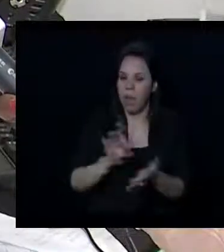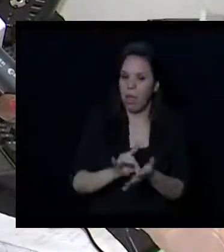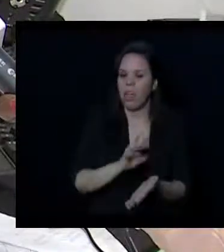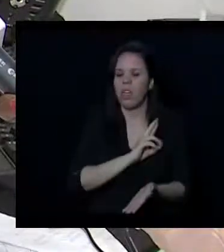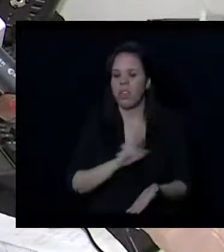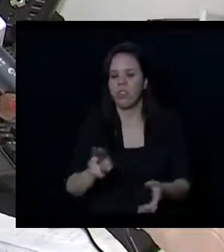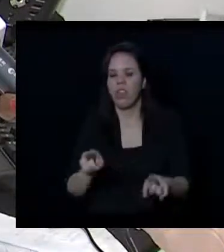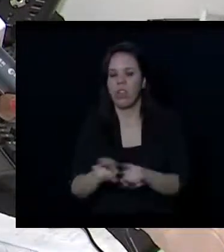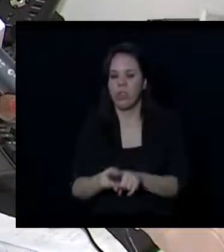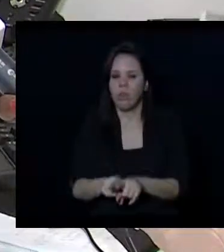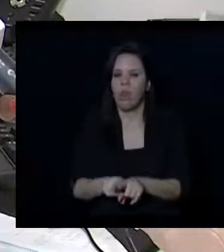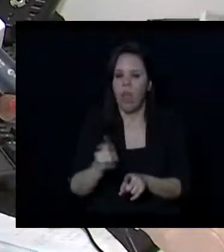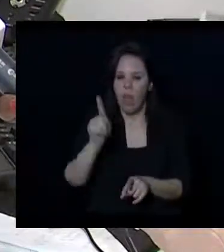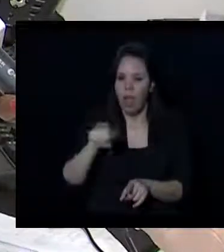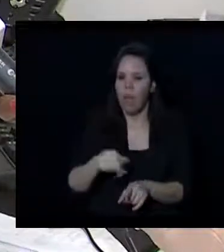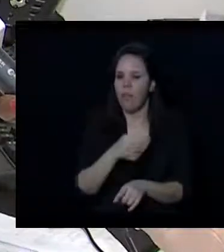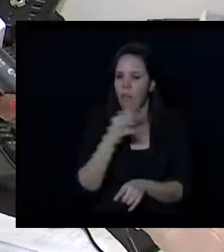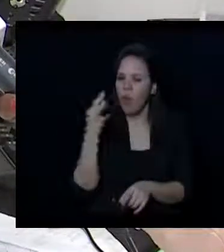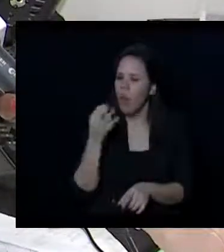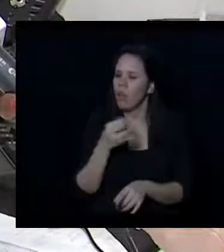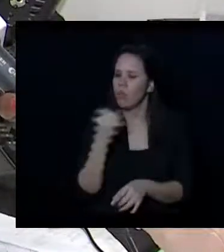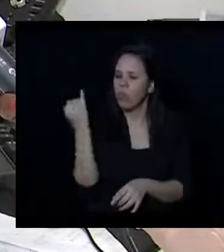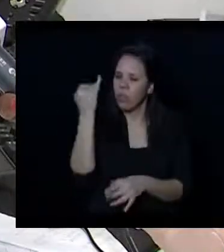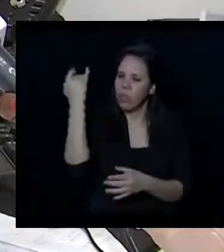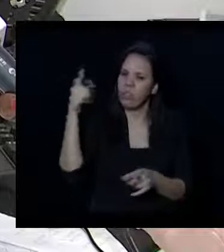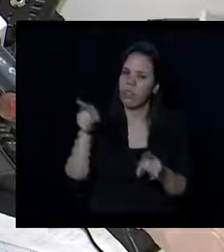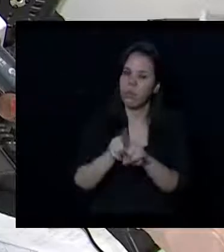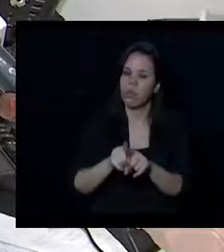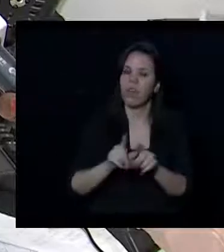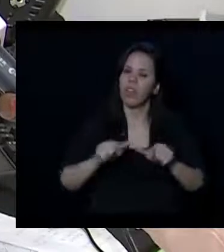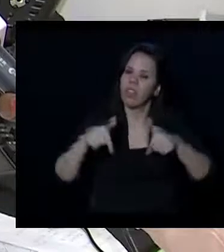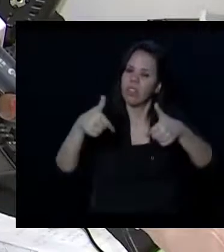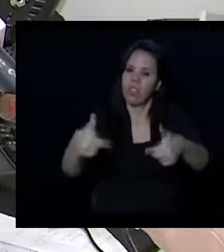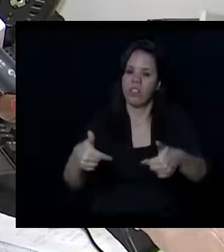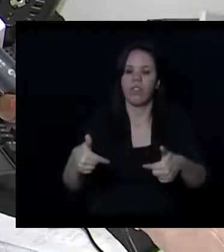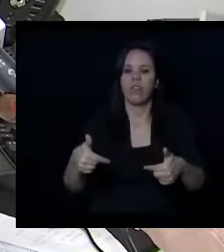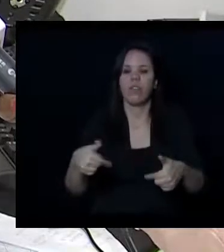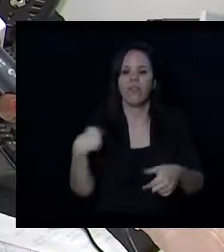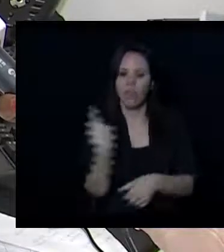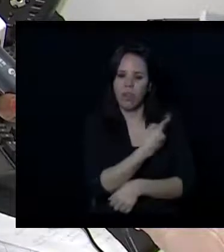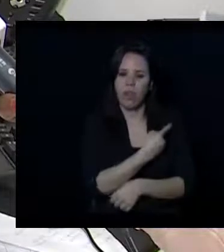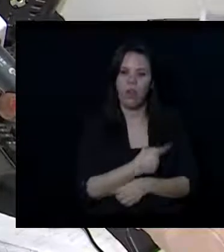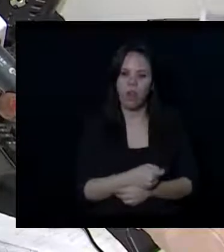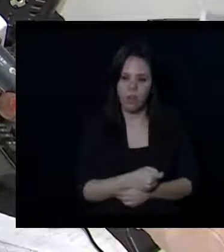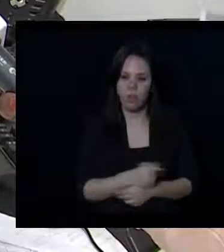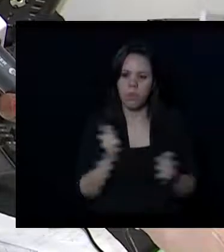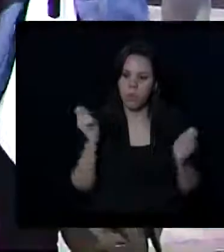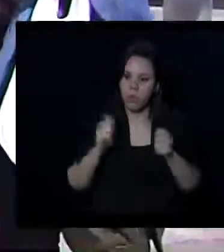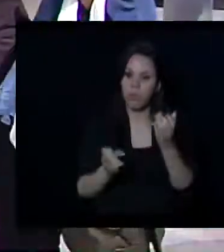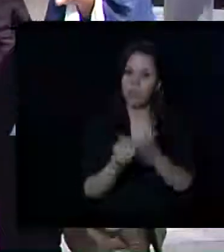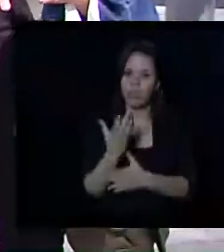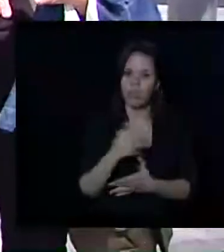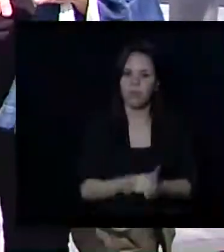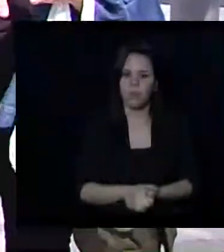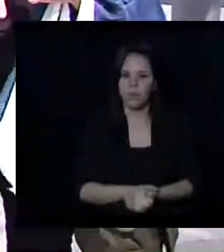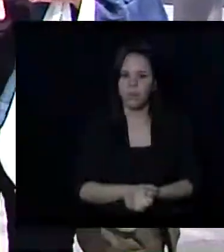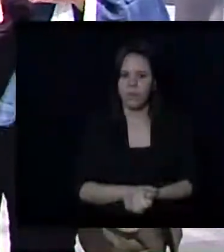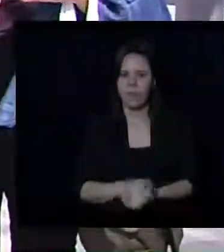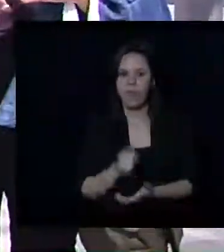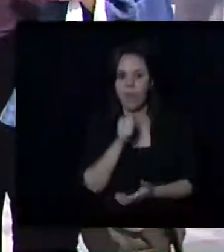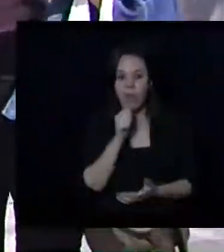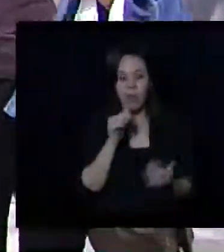importante da comissão, entre outras iniciativas que nós também pudemos realizar. Ainda de acordo